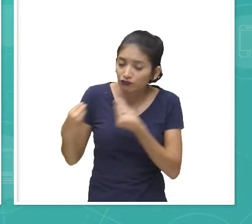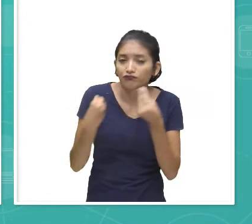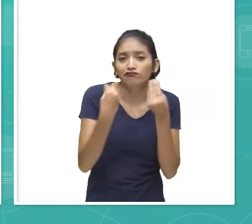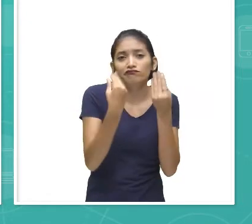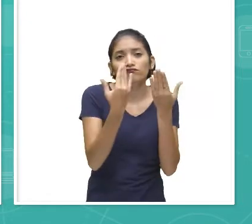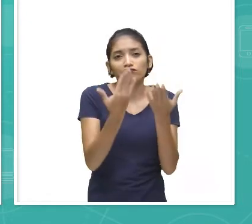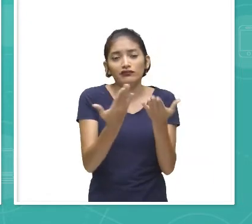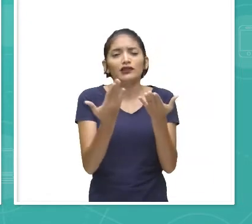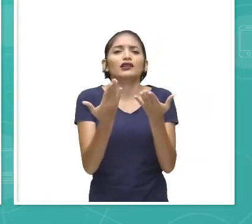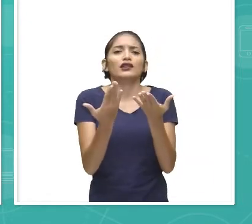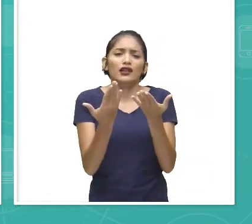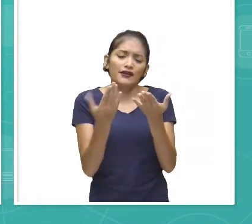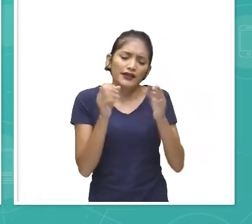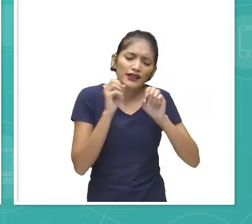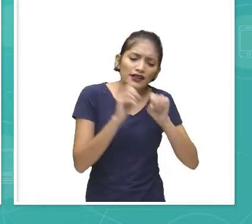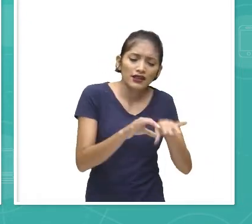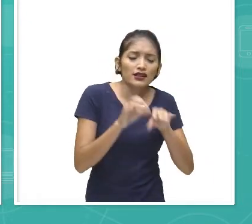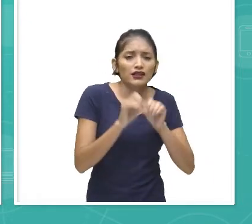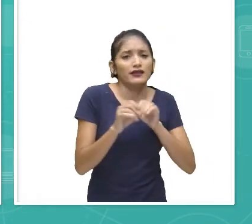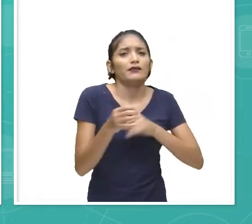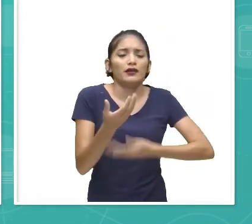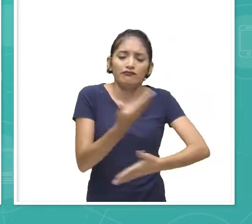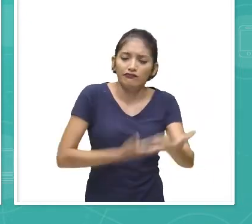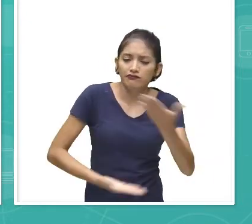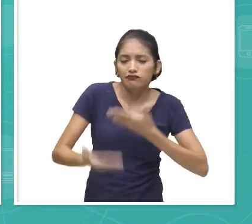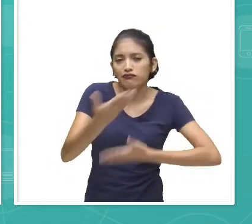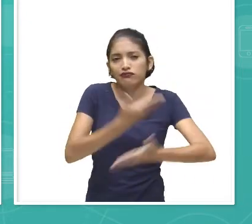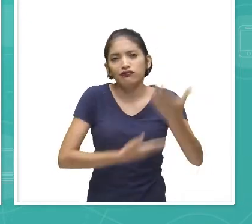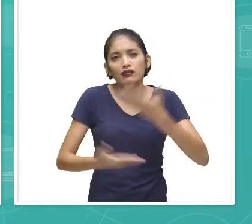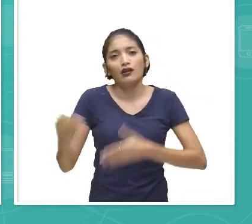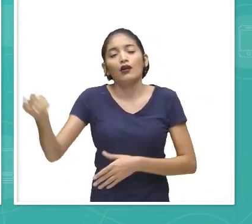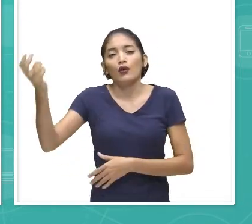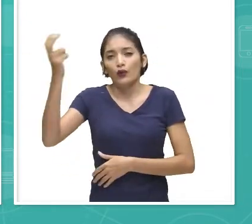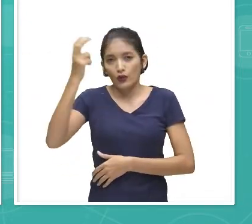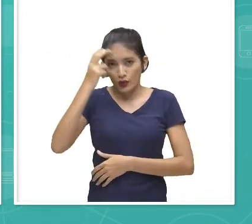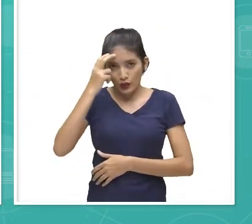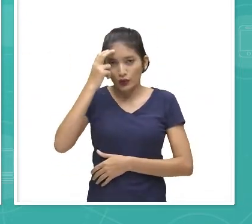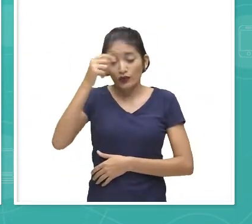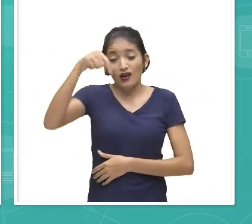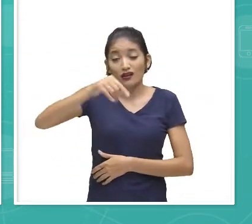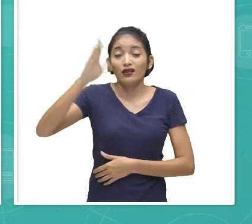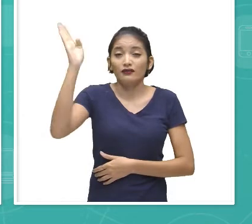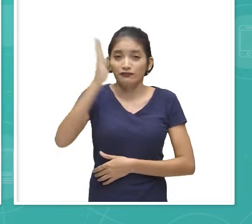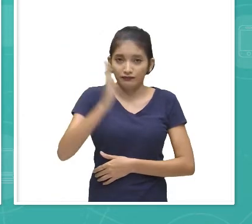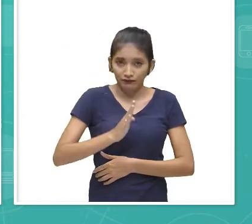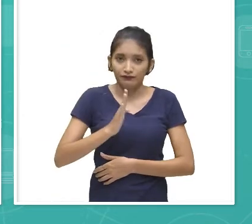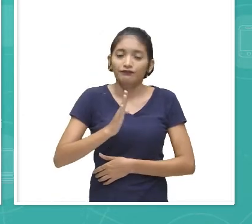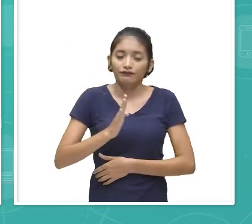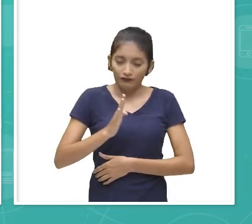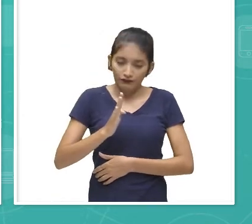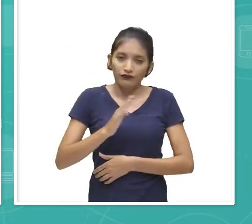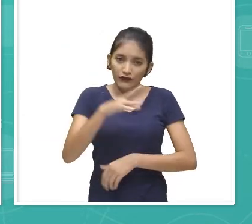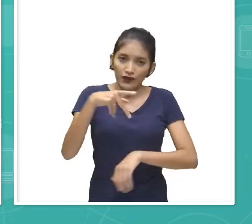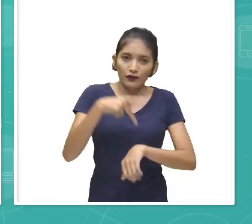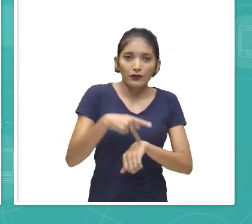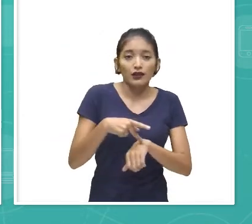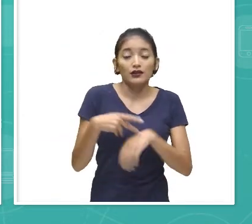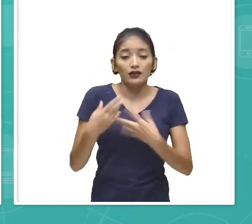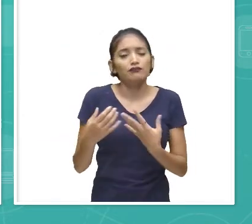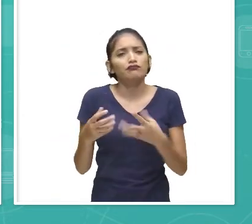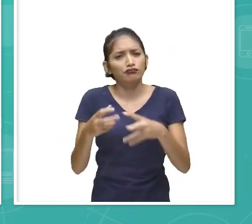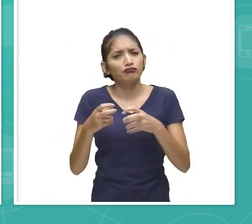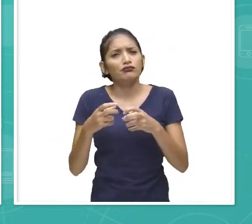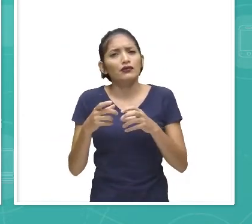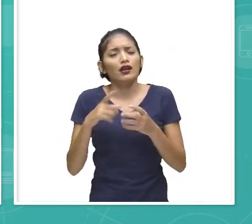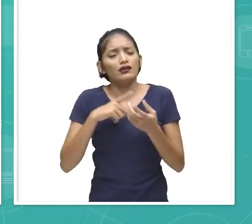bagagem uma inúmera contribuição cultural para o nosso país. E a influência está aí. É claro